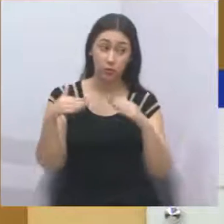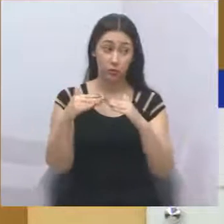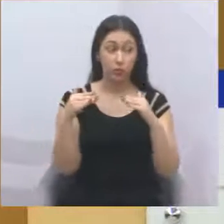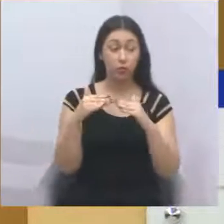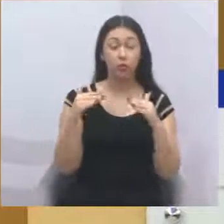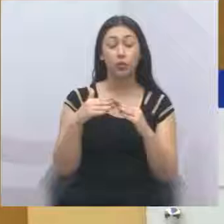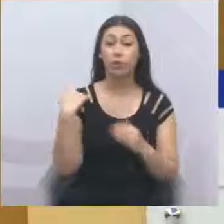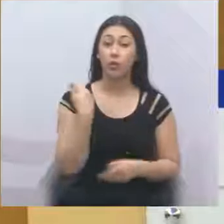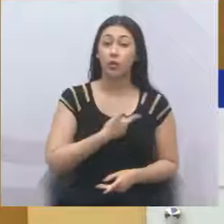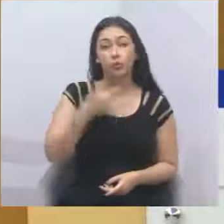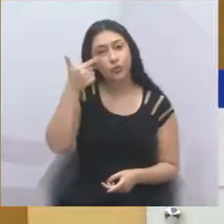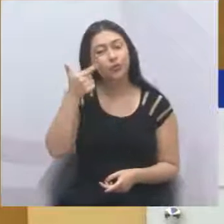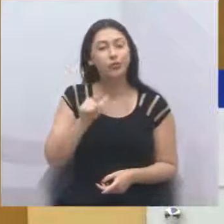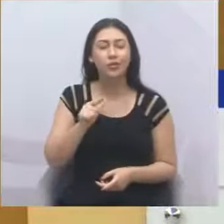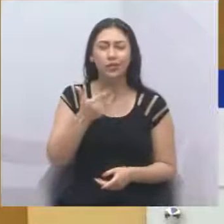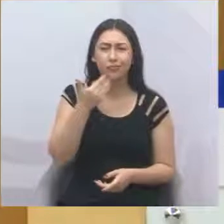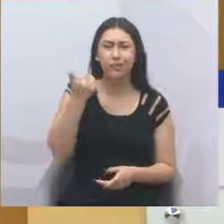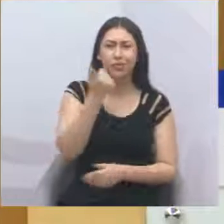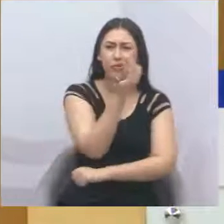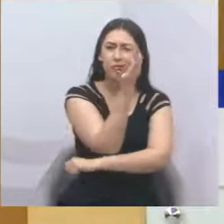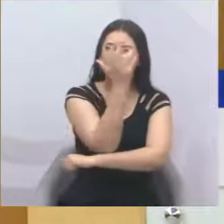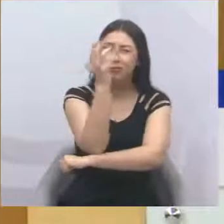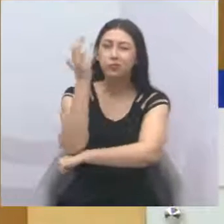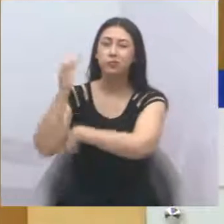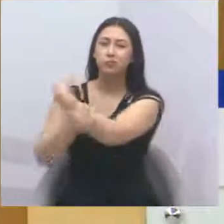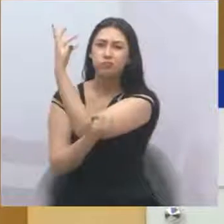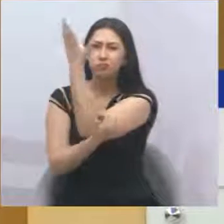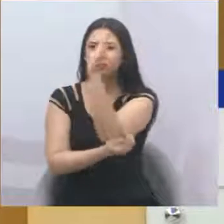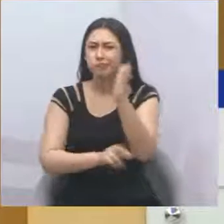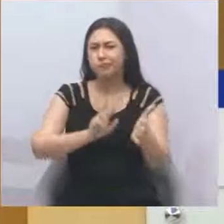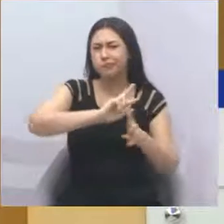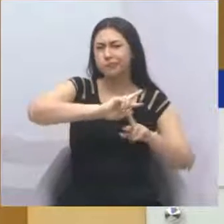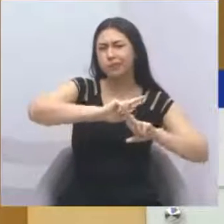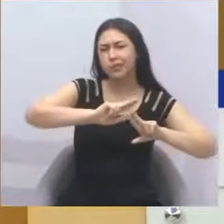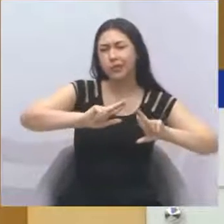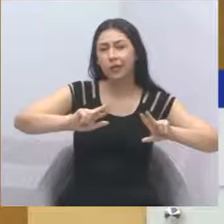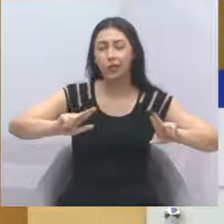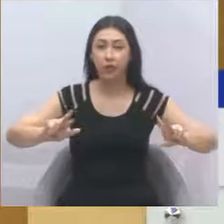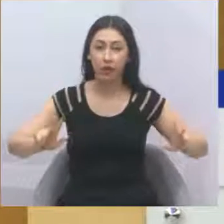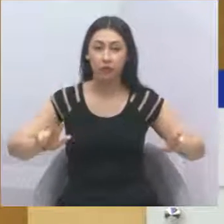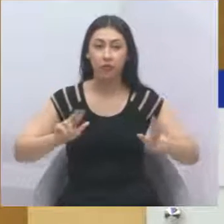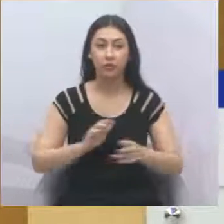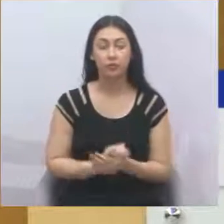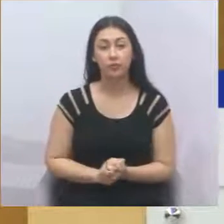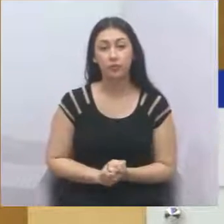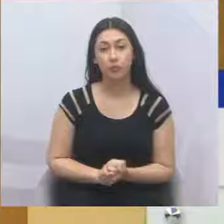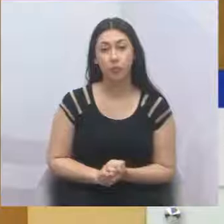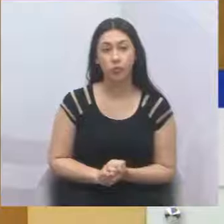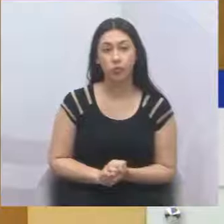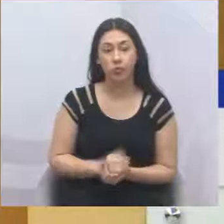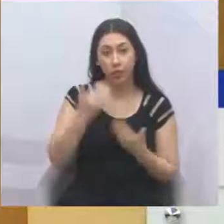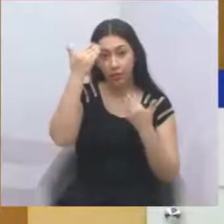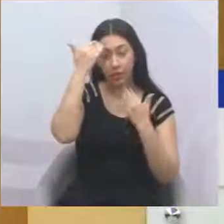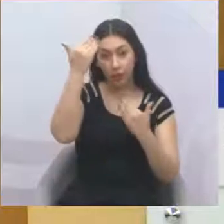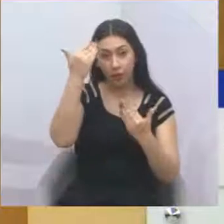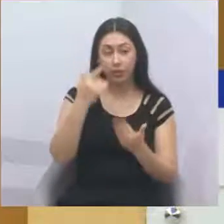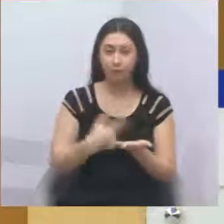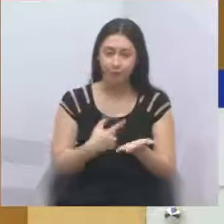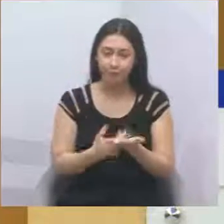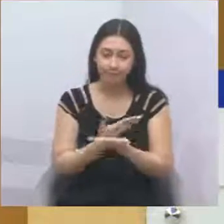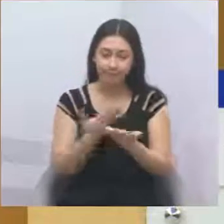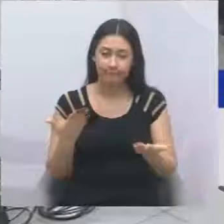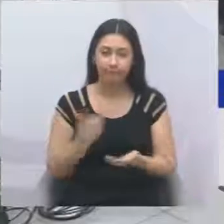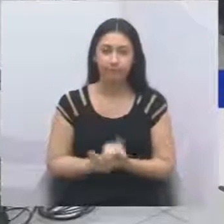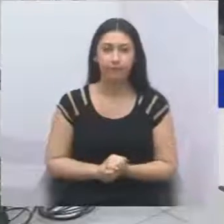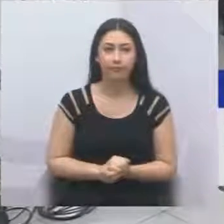fazer com que a nossa biodiversidade não seja afetada por essas duas plantas no caso. Muito obrigado e conto com